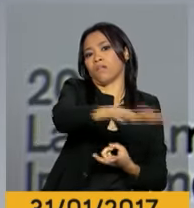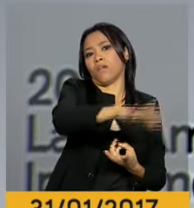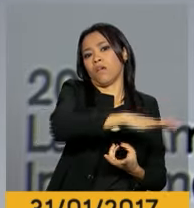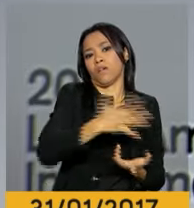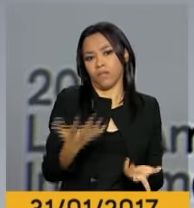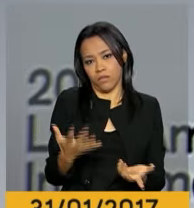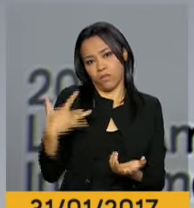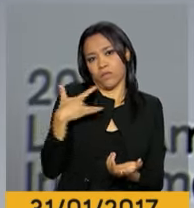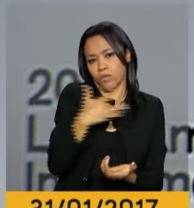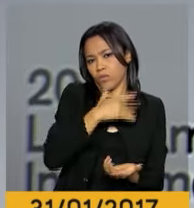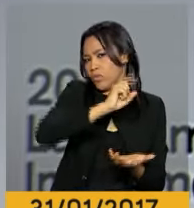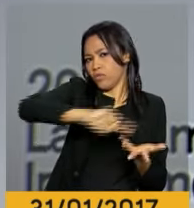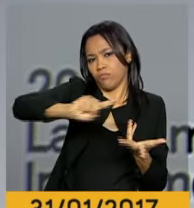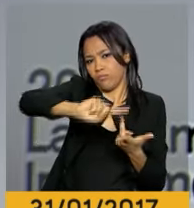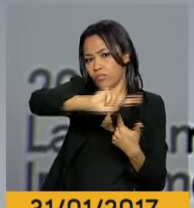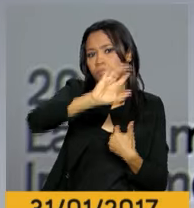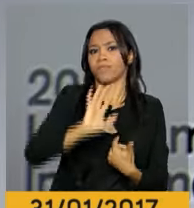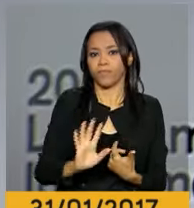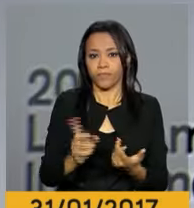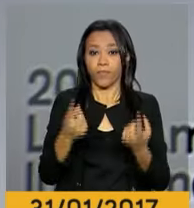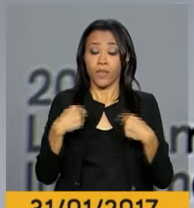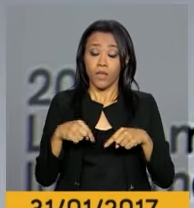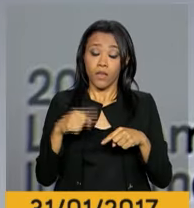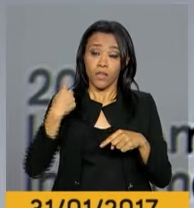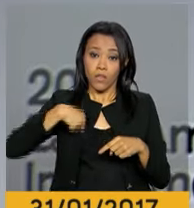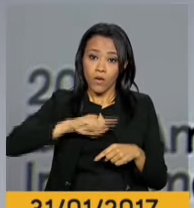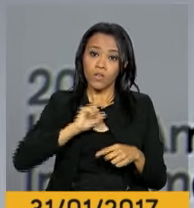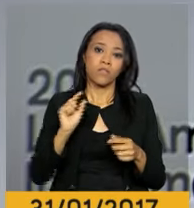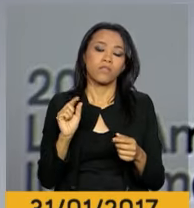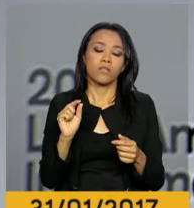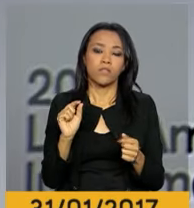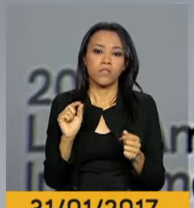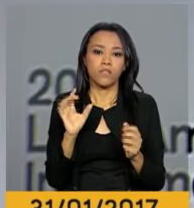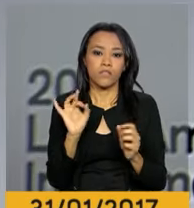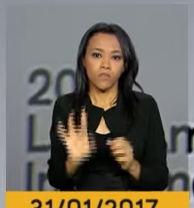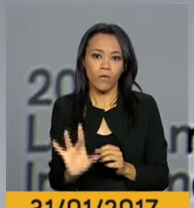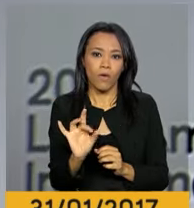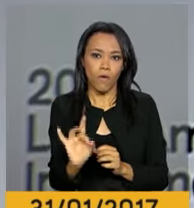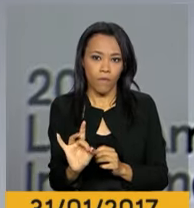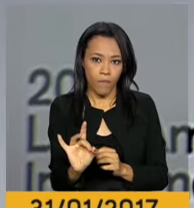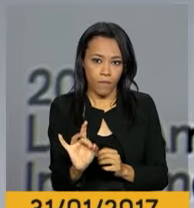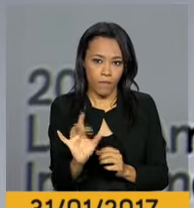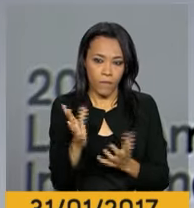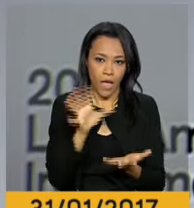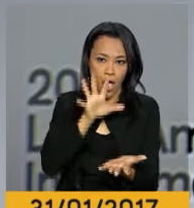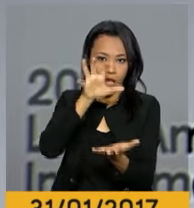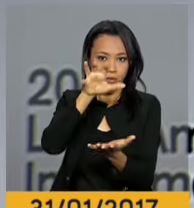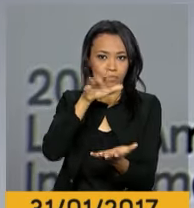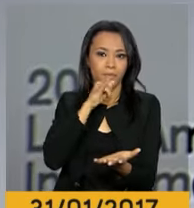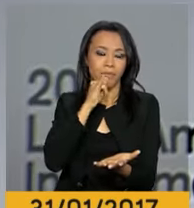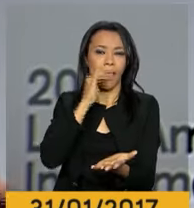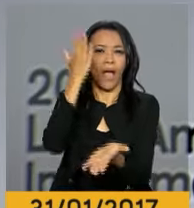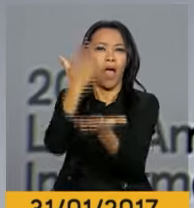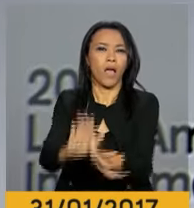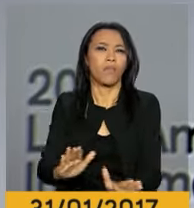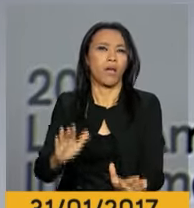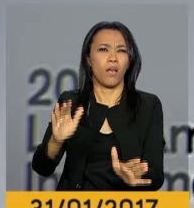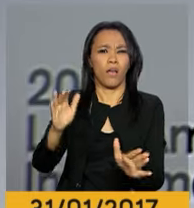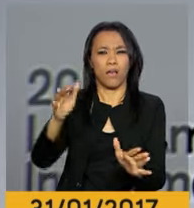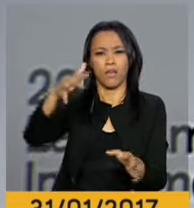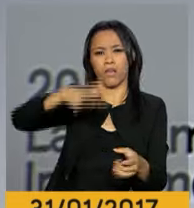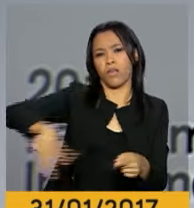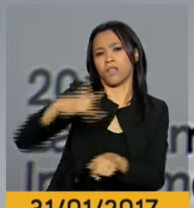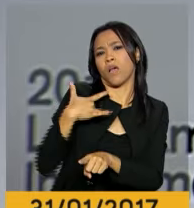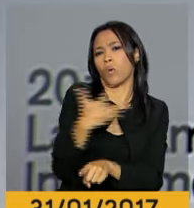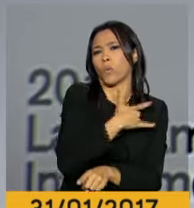medidas que nós estamos tomando que na verdade nós só Assumimos para acabar com a saúde acabar com a educação